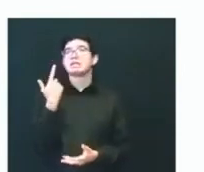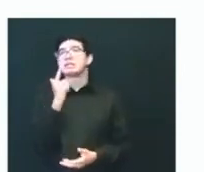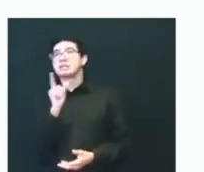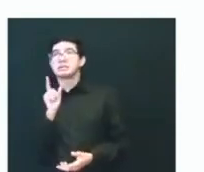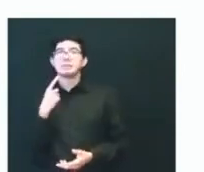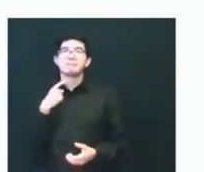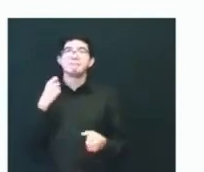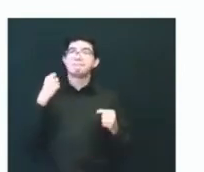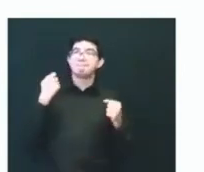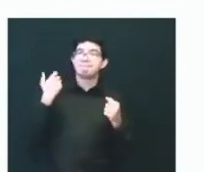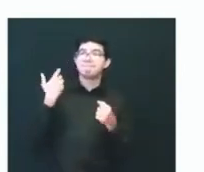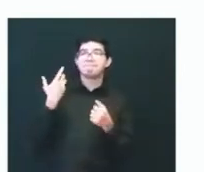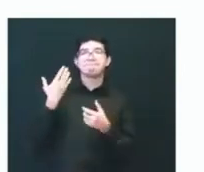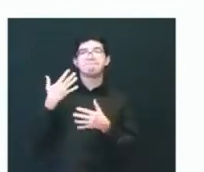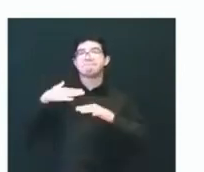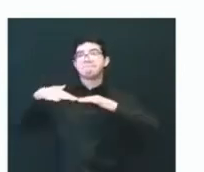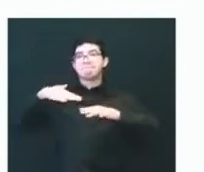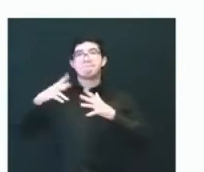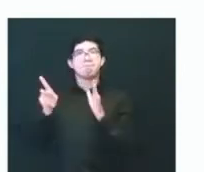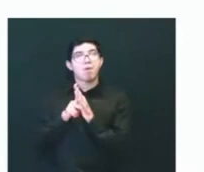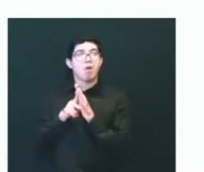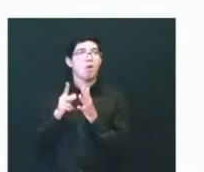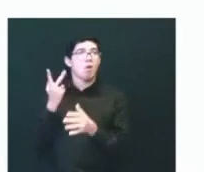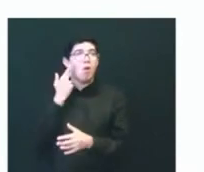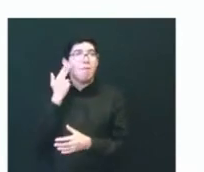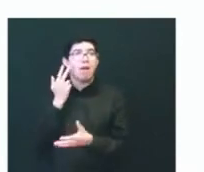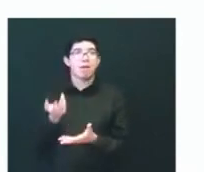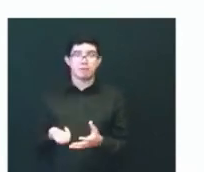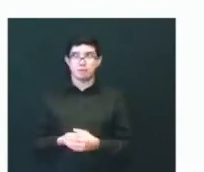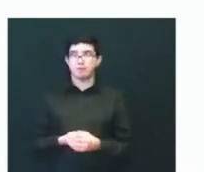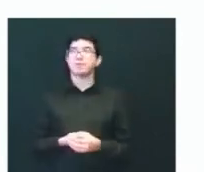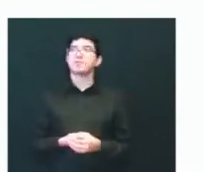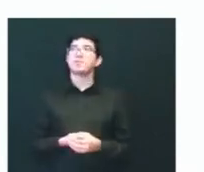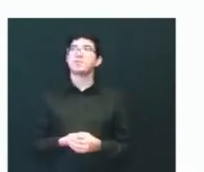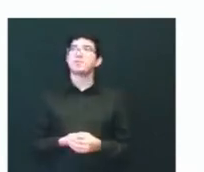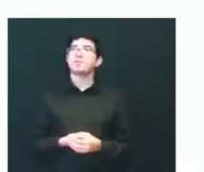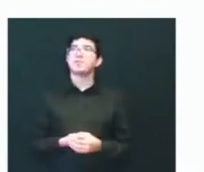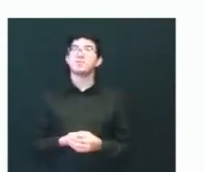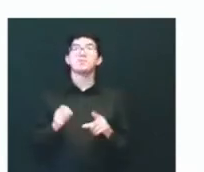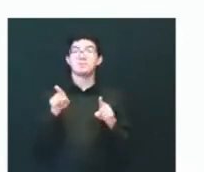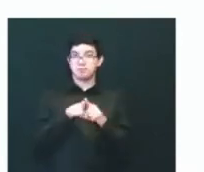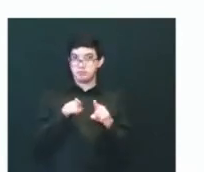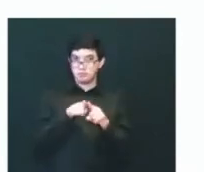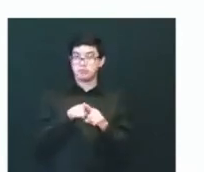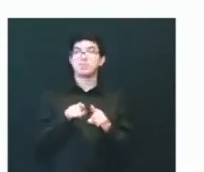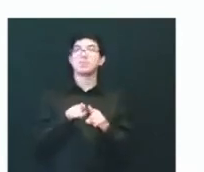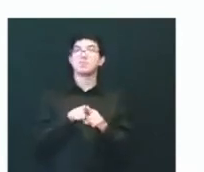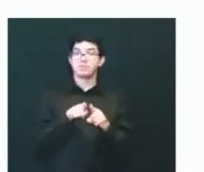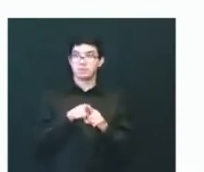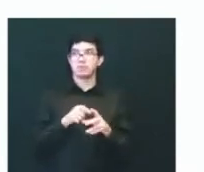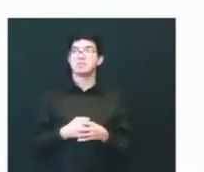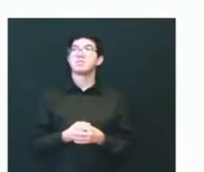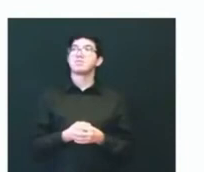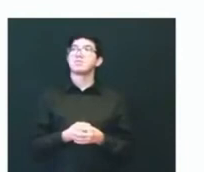para fazer algumas atividades básicas, né? Exerce também essas substâncias,